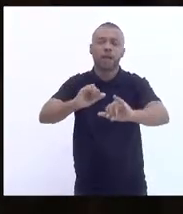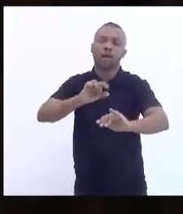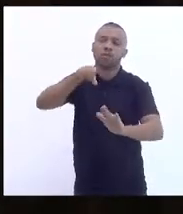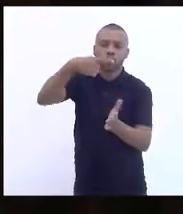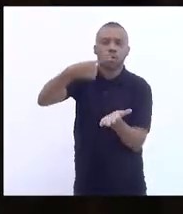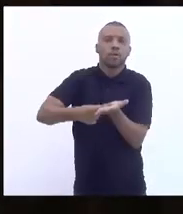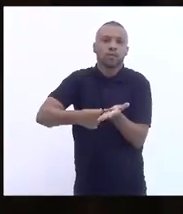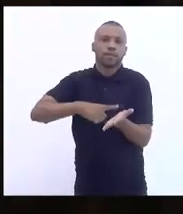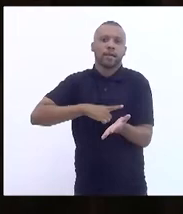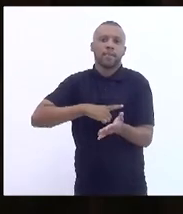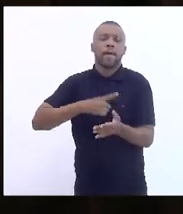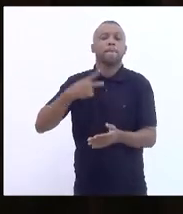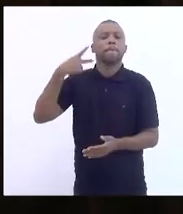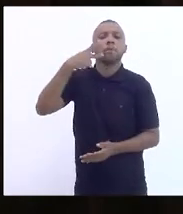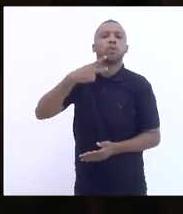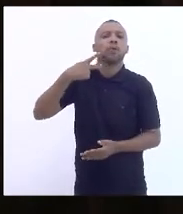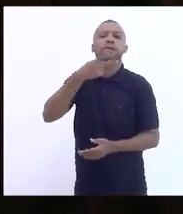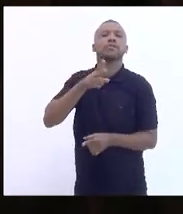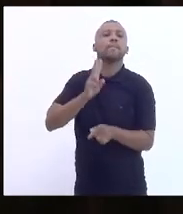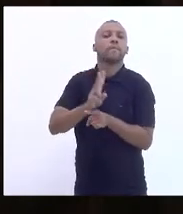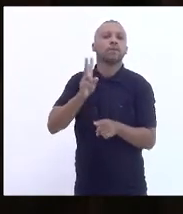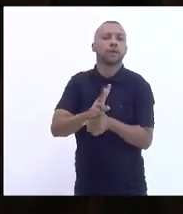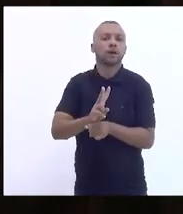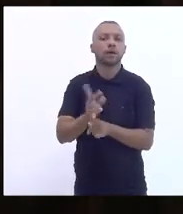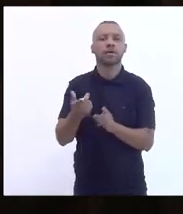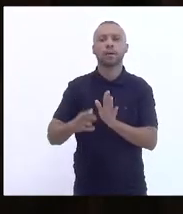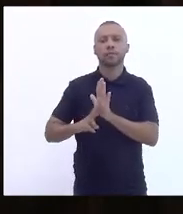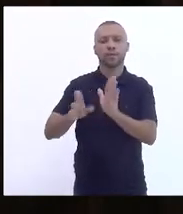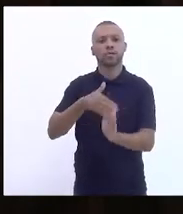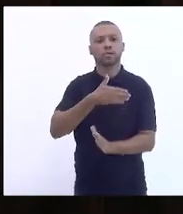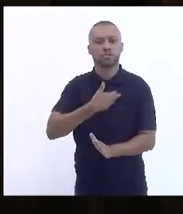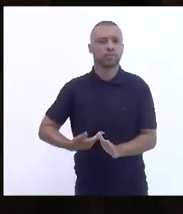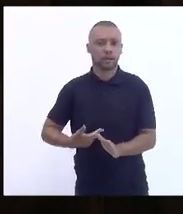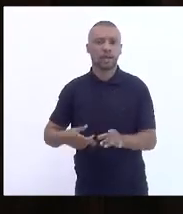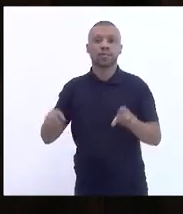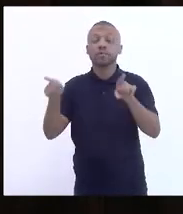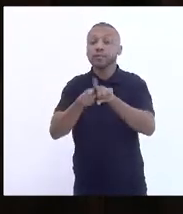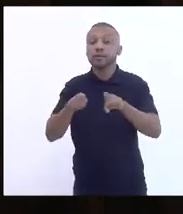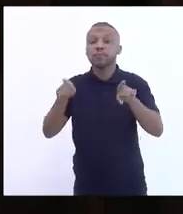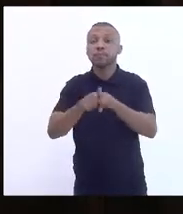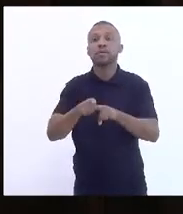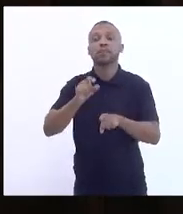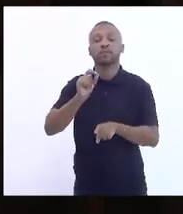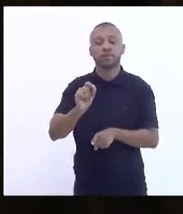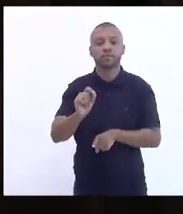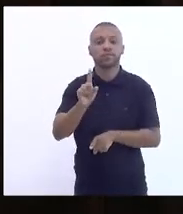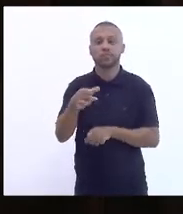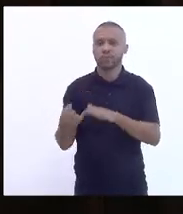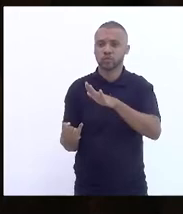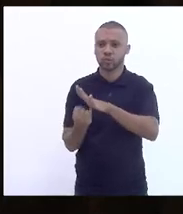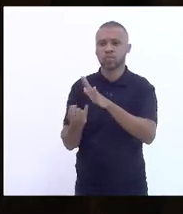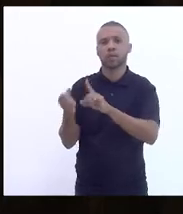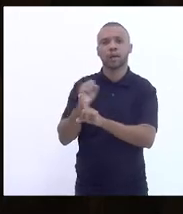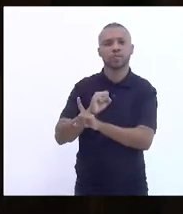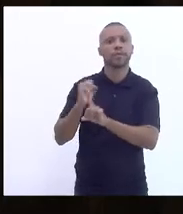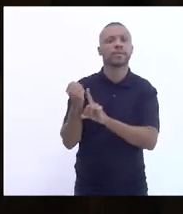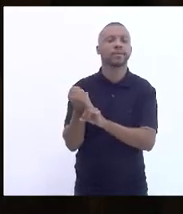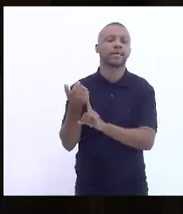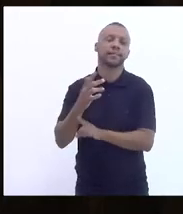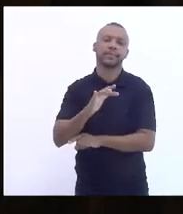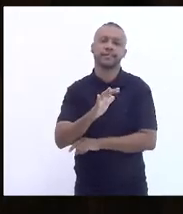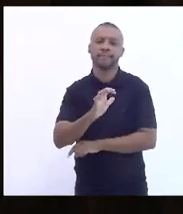aqui enquanto política de proteção enquanto representatividade do Estado mas também enquanto Instituição da sociedade civil